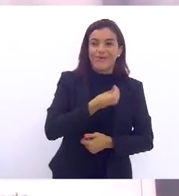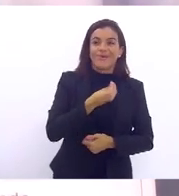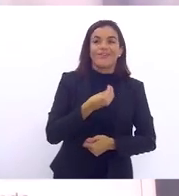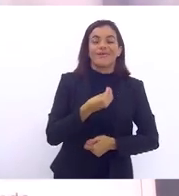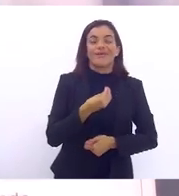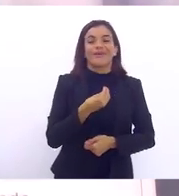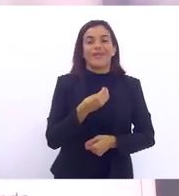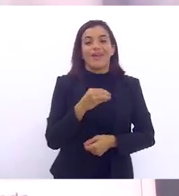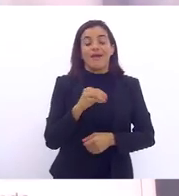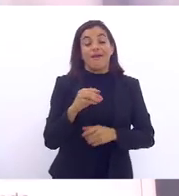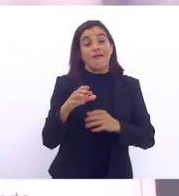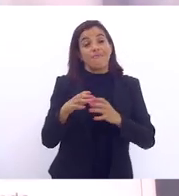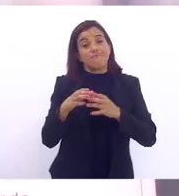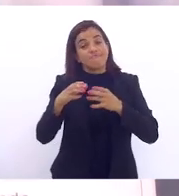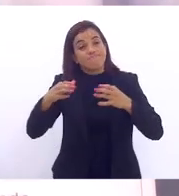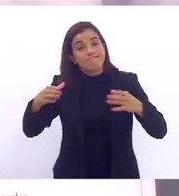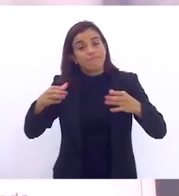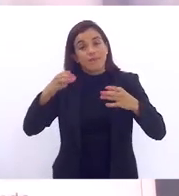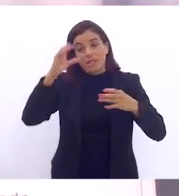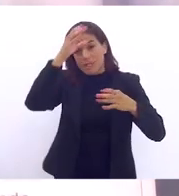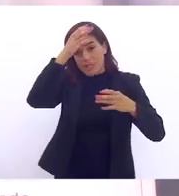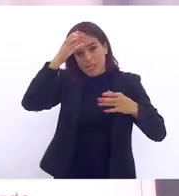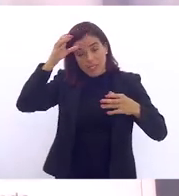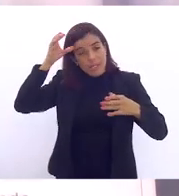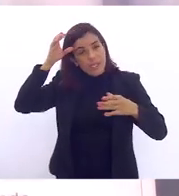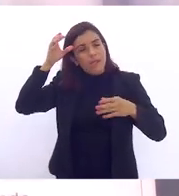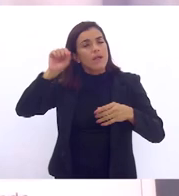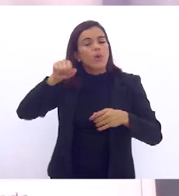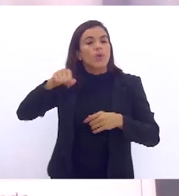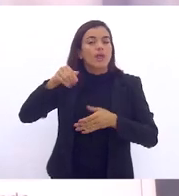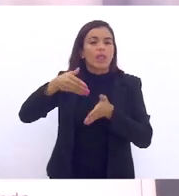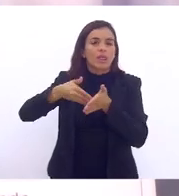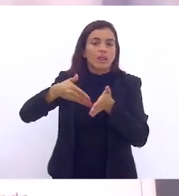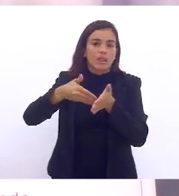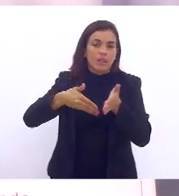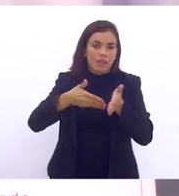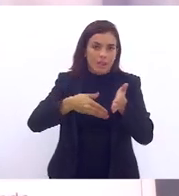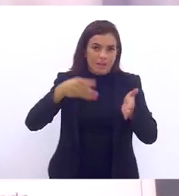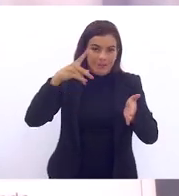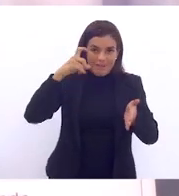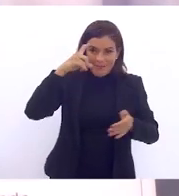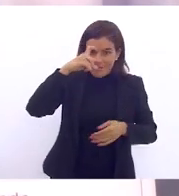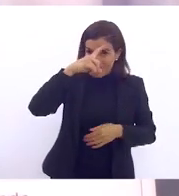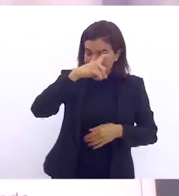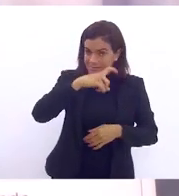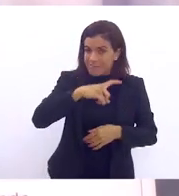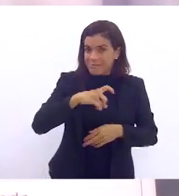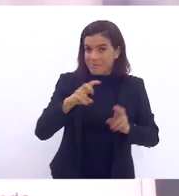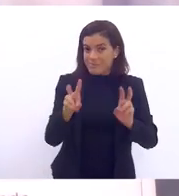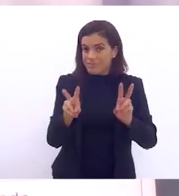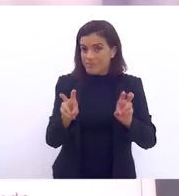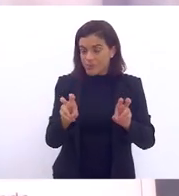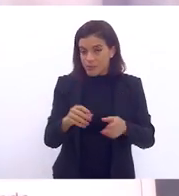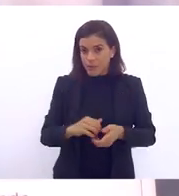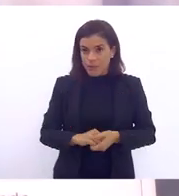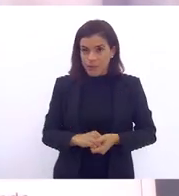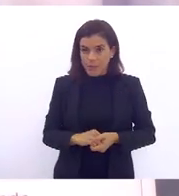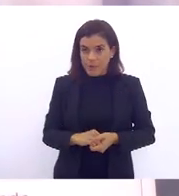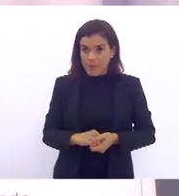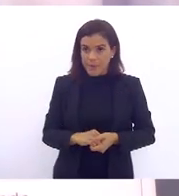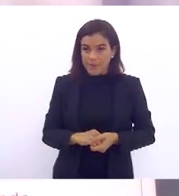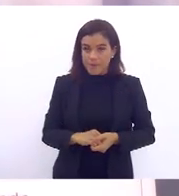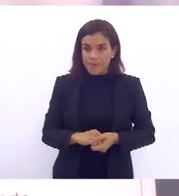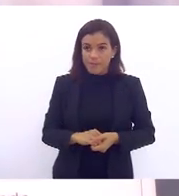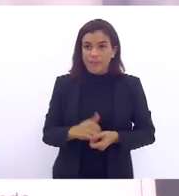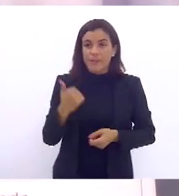número de clientes que estejam tendo talvez alguma dificuldade eh com relação a isso mas nós